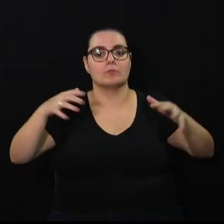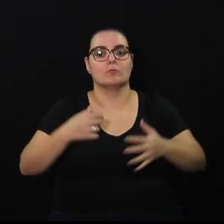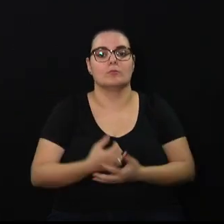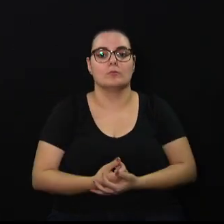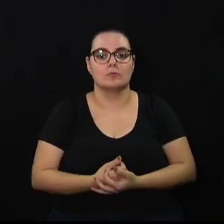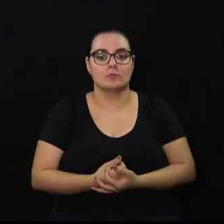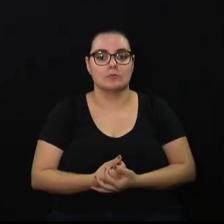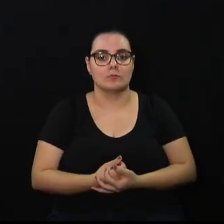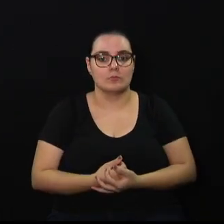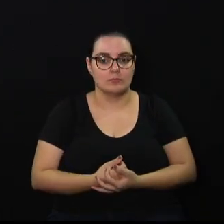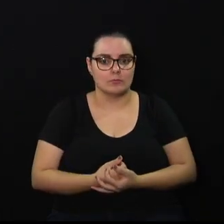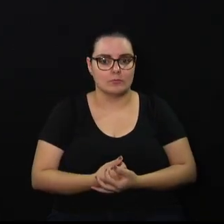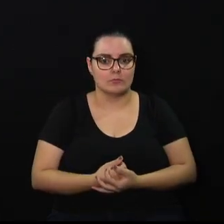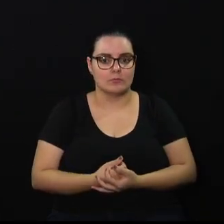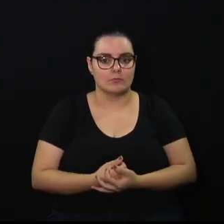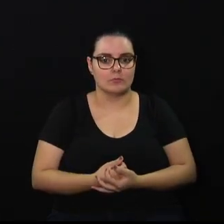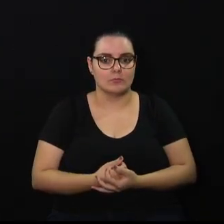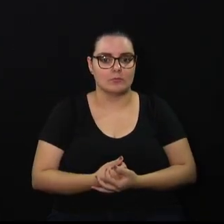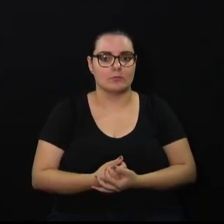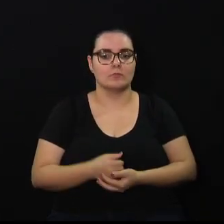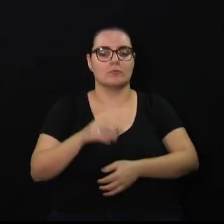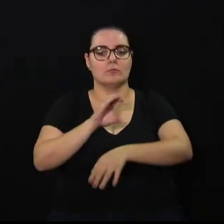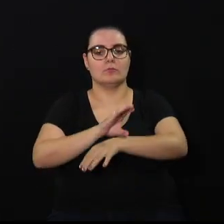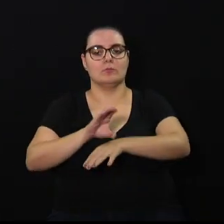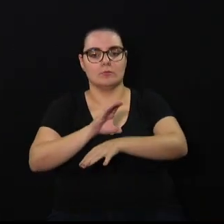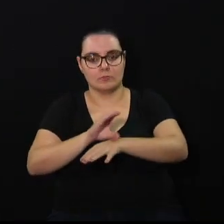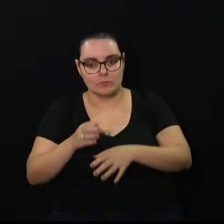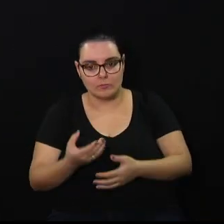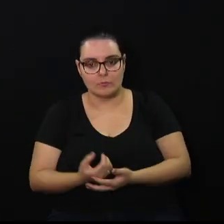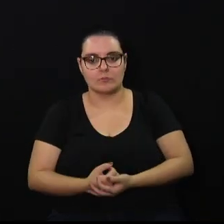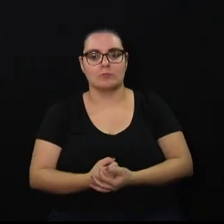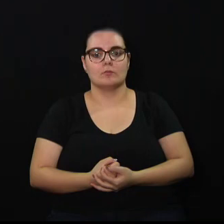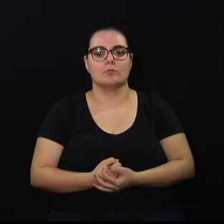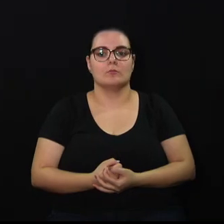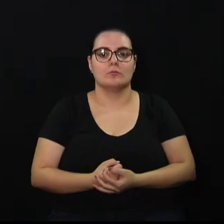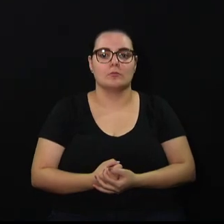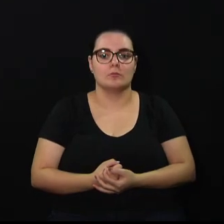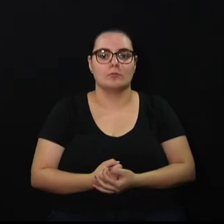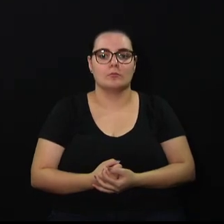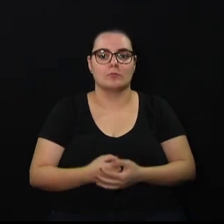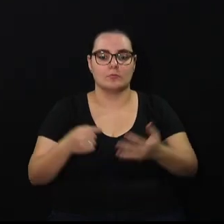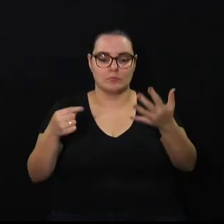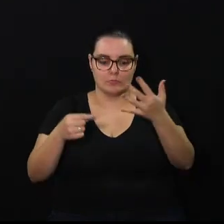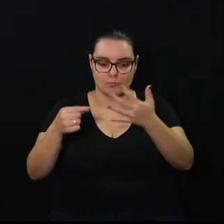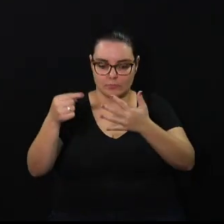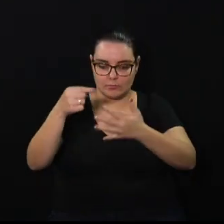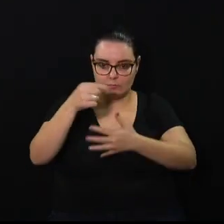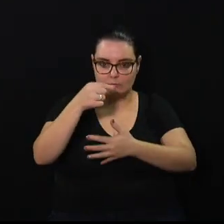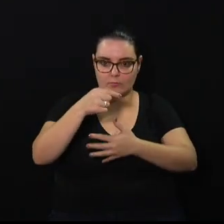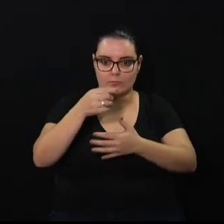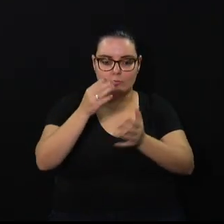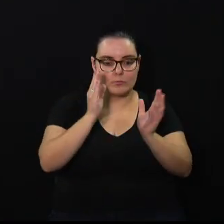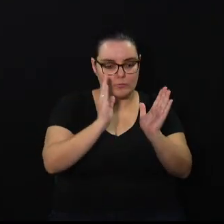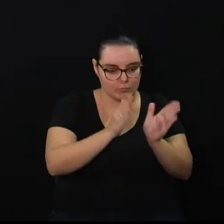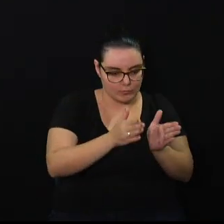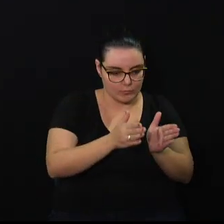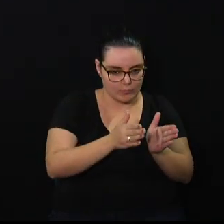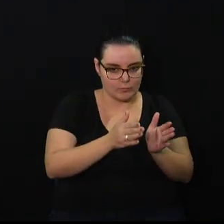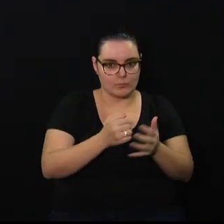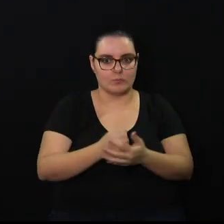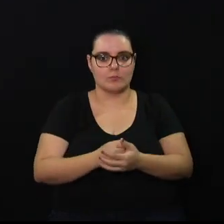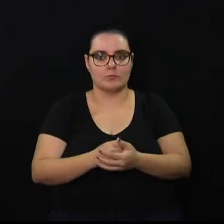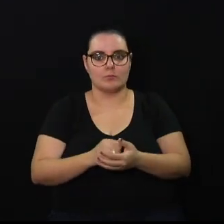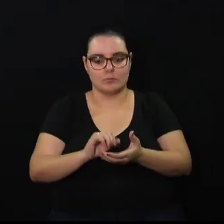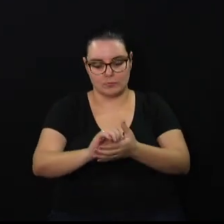o fla gama de de comportamentos e aí a gente diz triste em pequenas etapas por exemplo